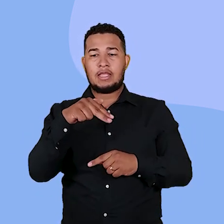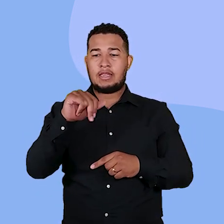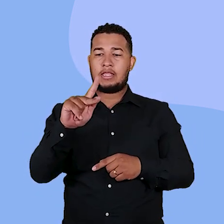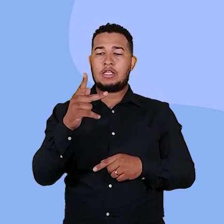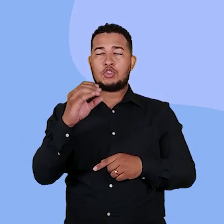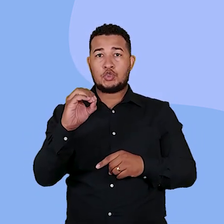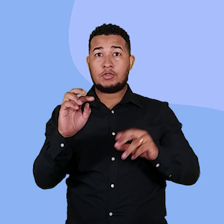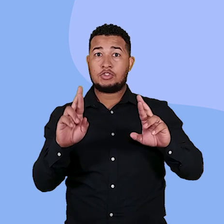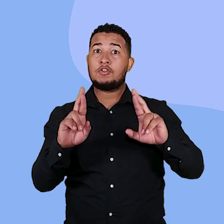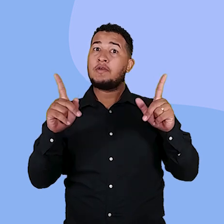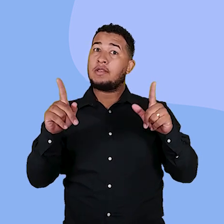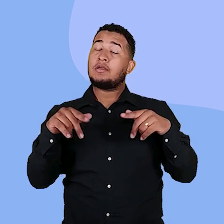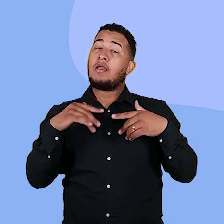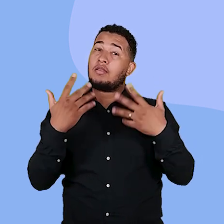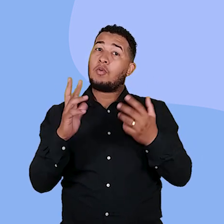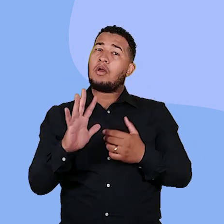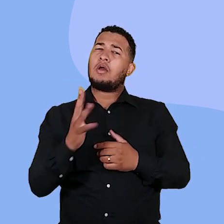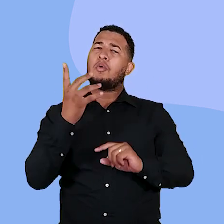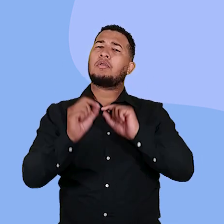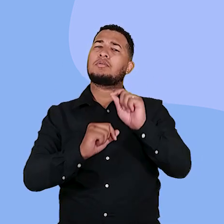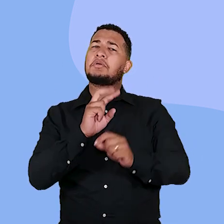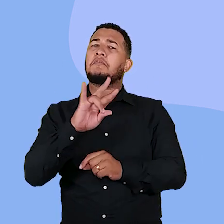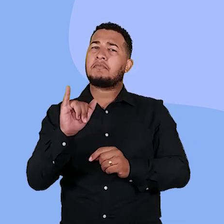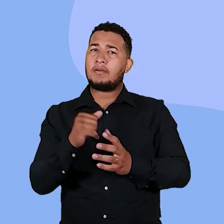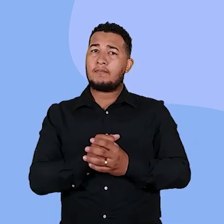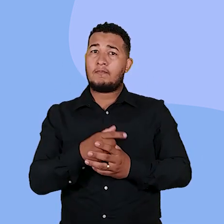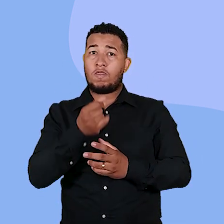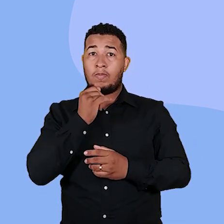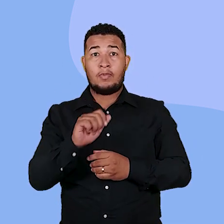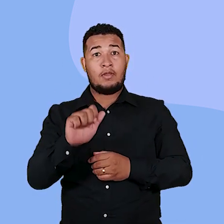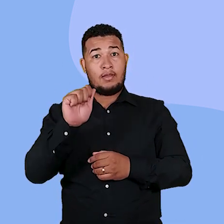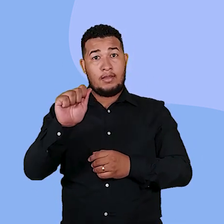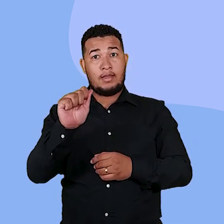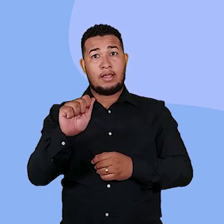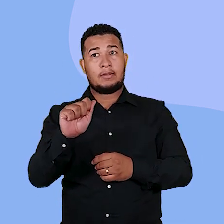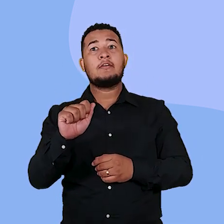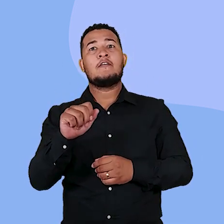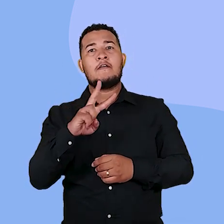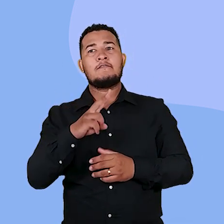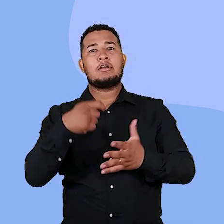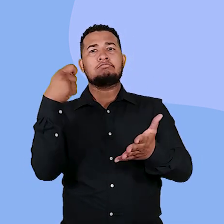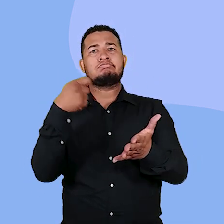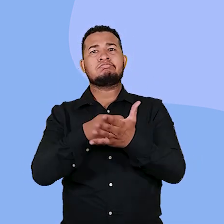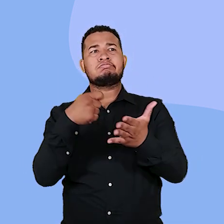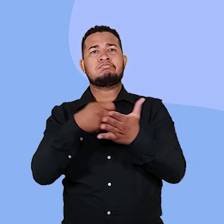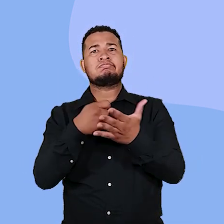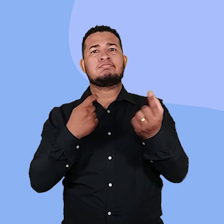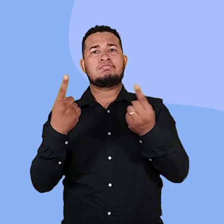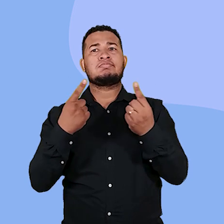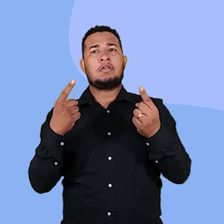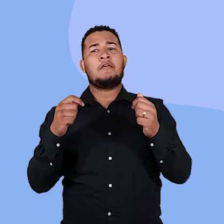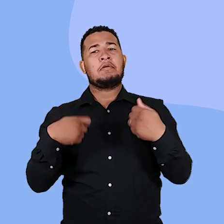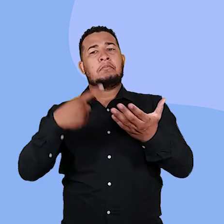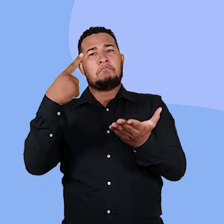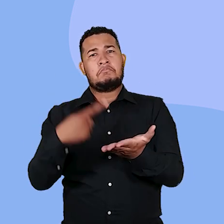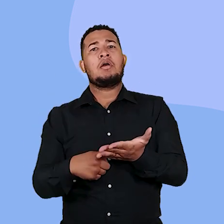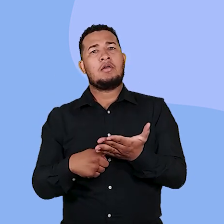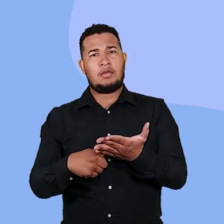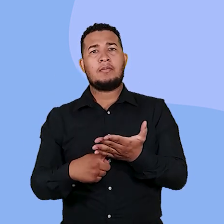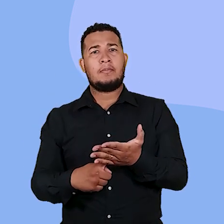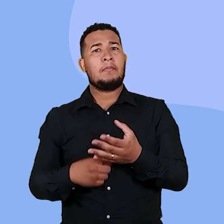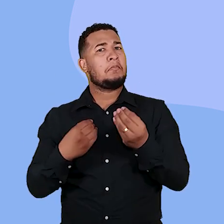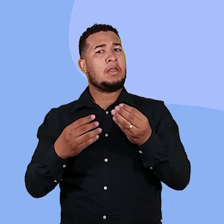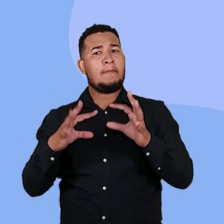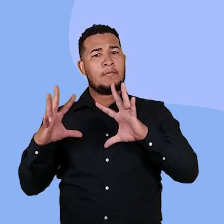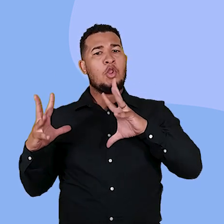nicho ecológico, espera-se que, aí a gente acabou de ver, hein? A. Ocorra uma associação obrigatória entre os indivíduos